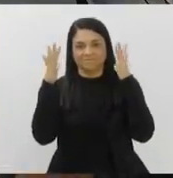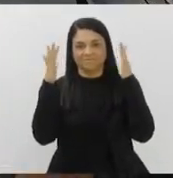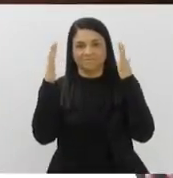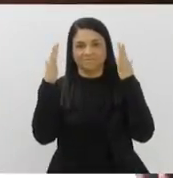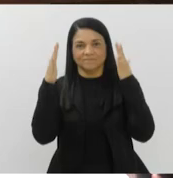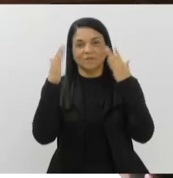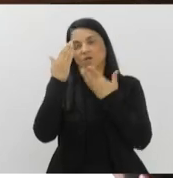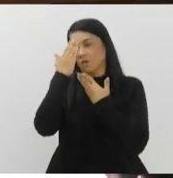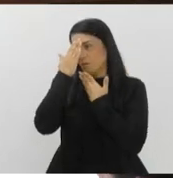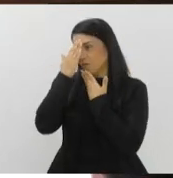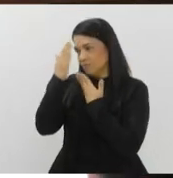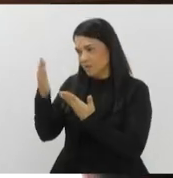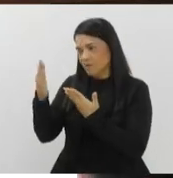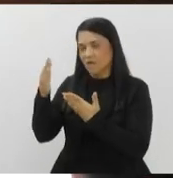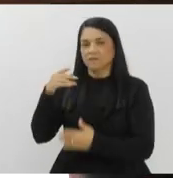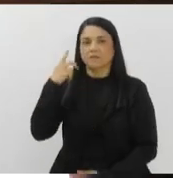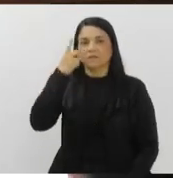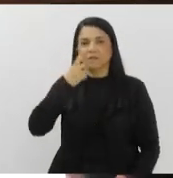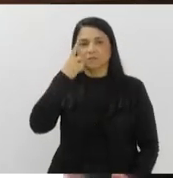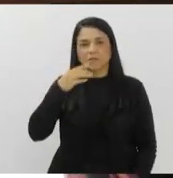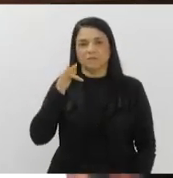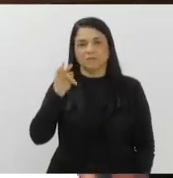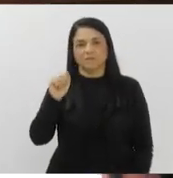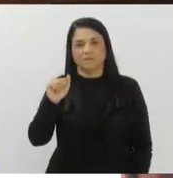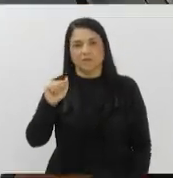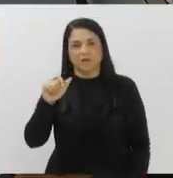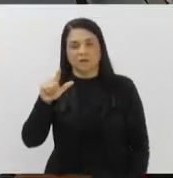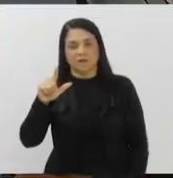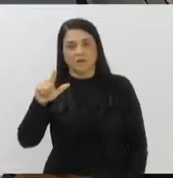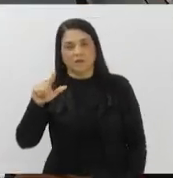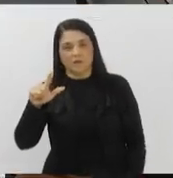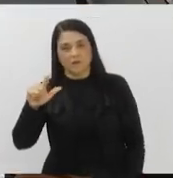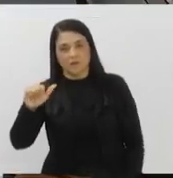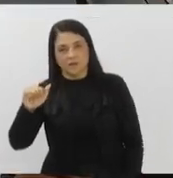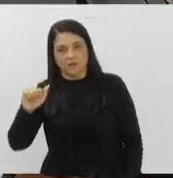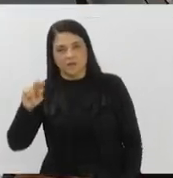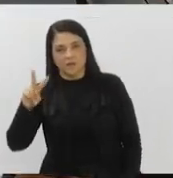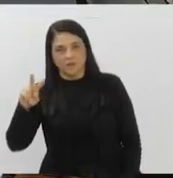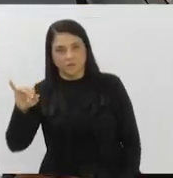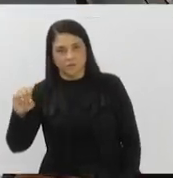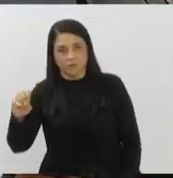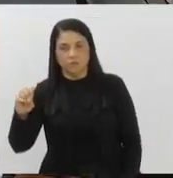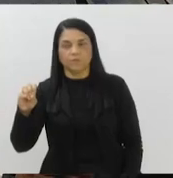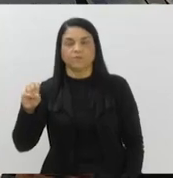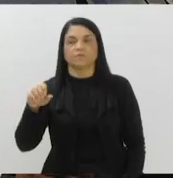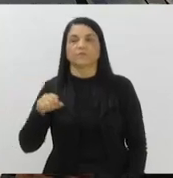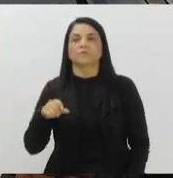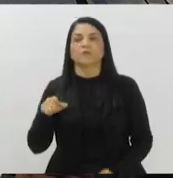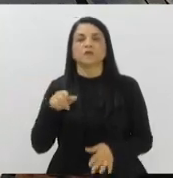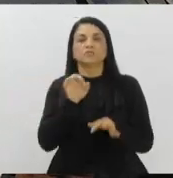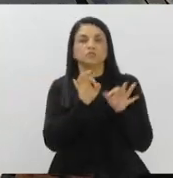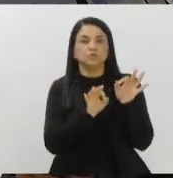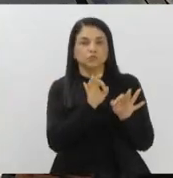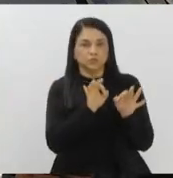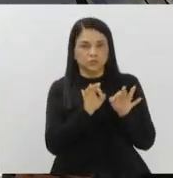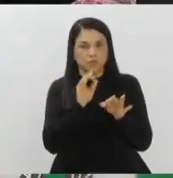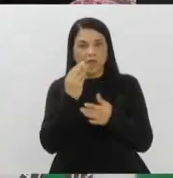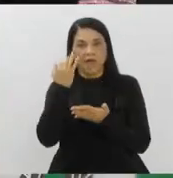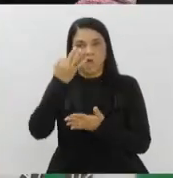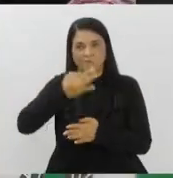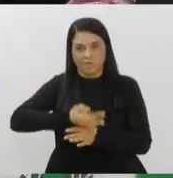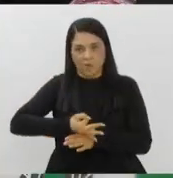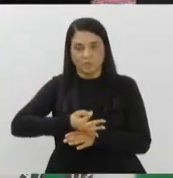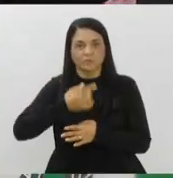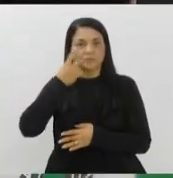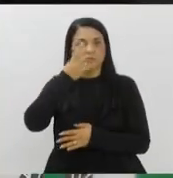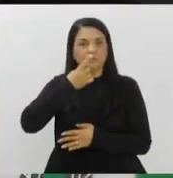Muito obrigada, deputado Flávio Serafini. Só que, justificando a ausência da